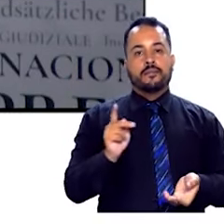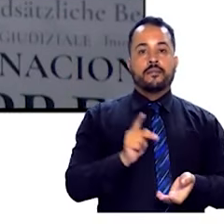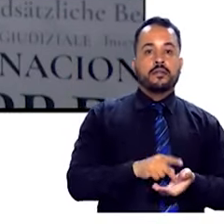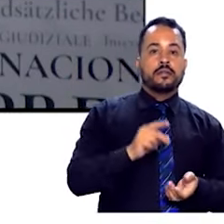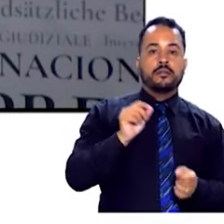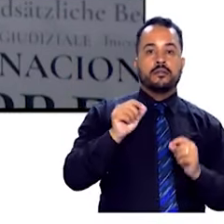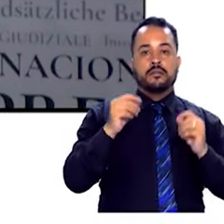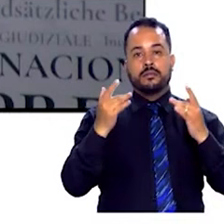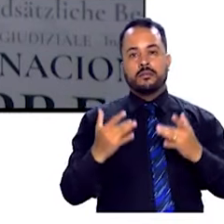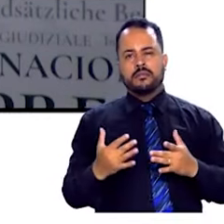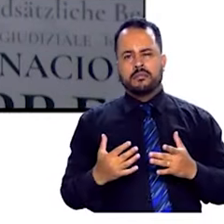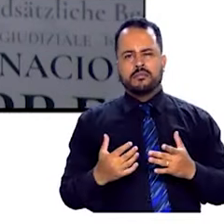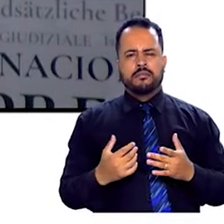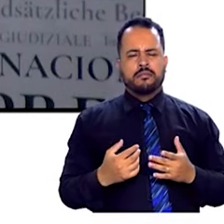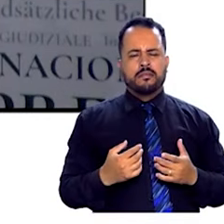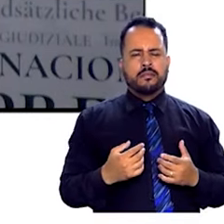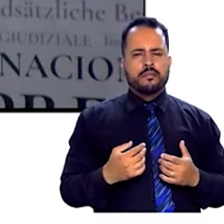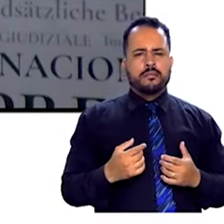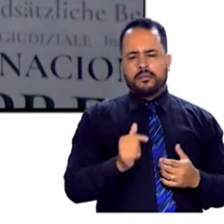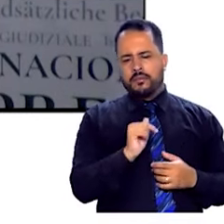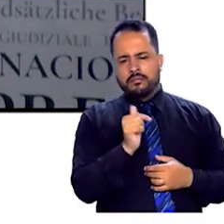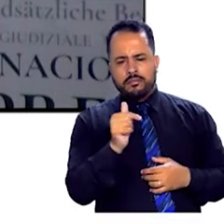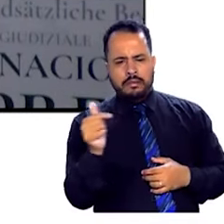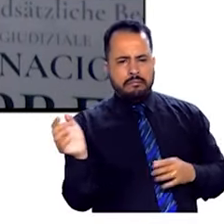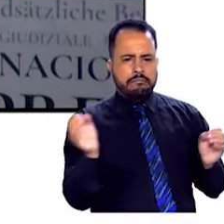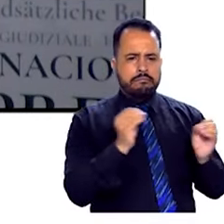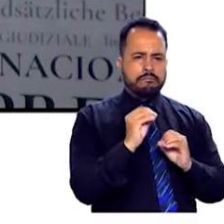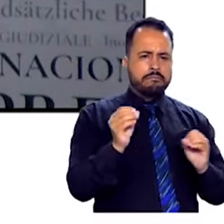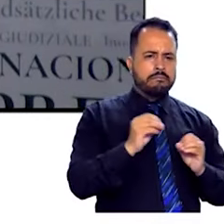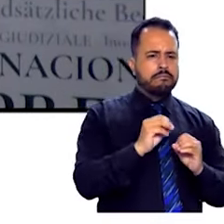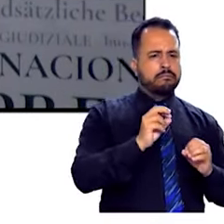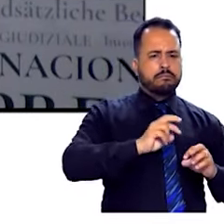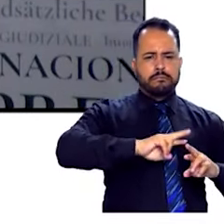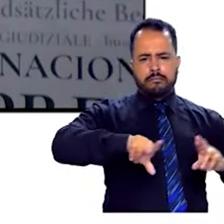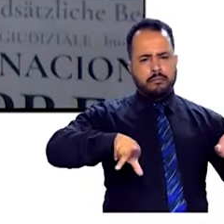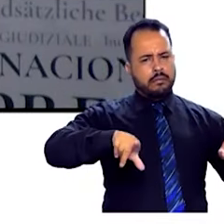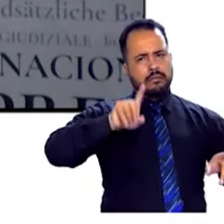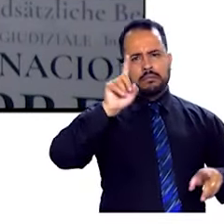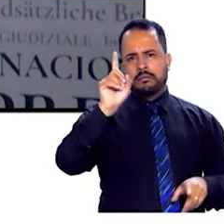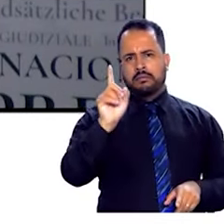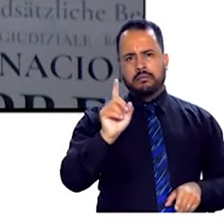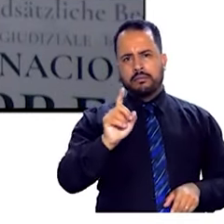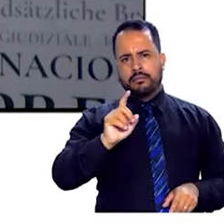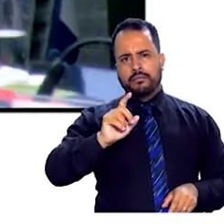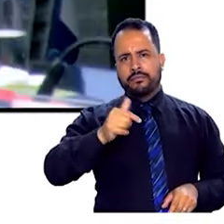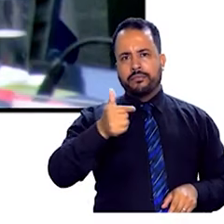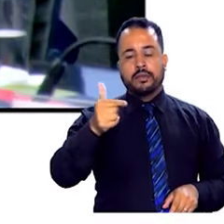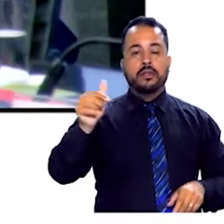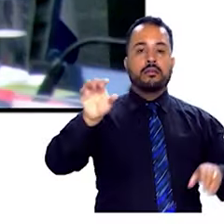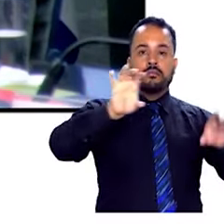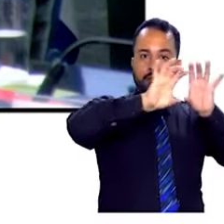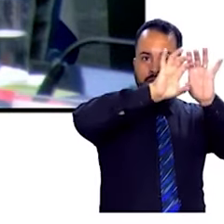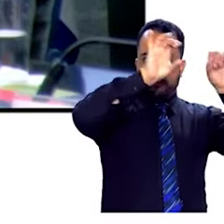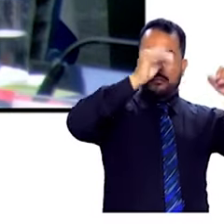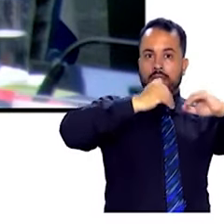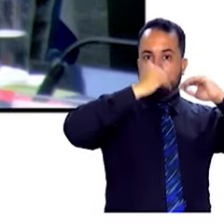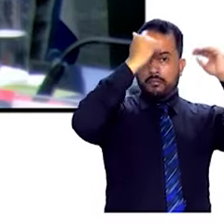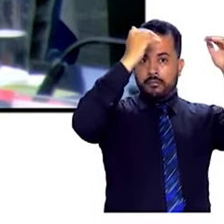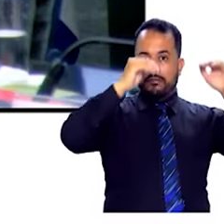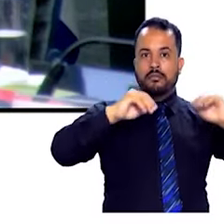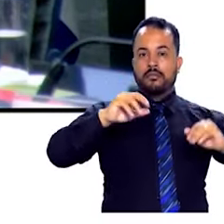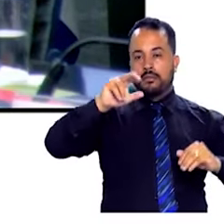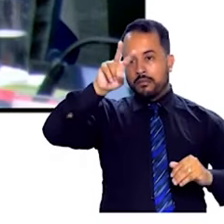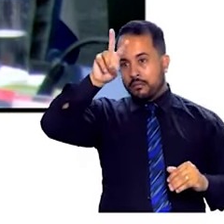muitas diferenças entre as cortes supremas e ainda no sistema entre o camon Law e o civil